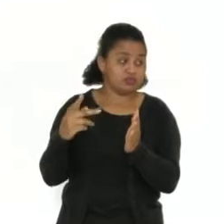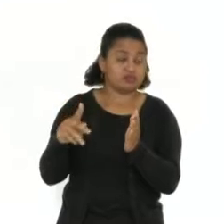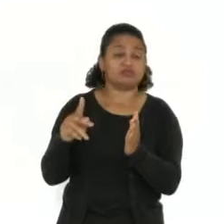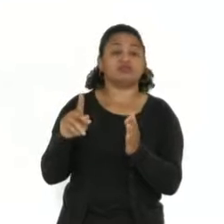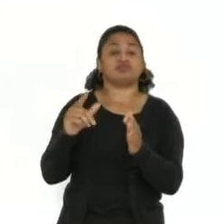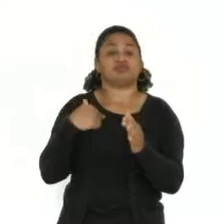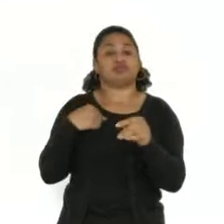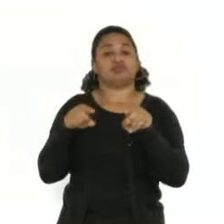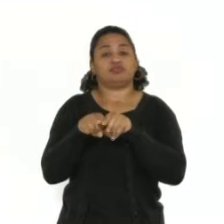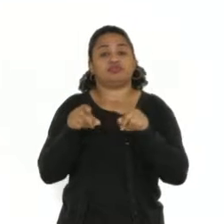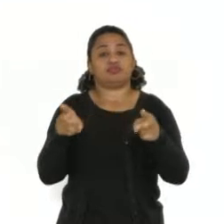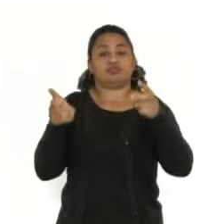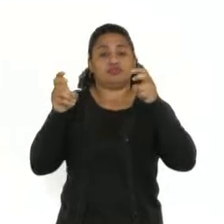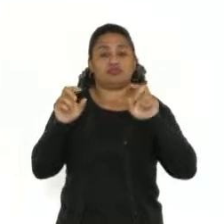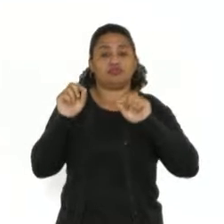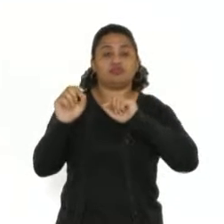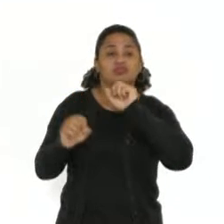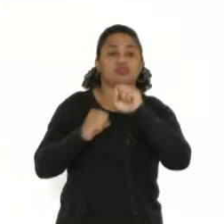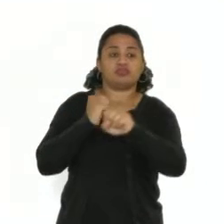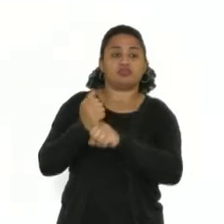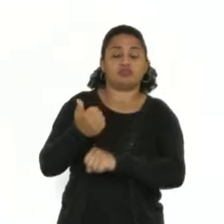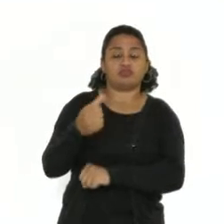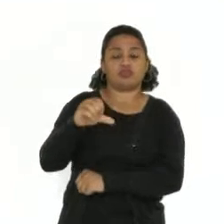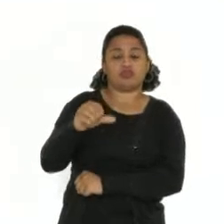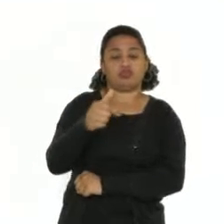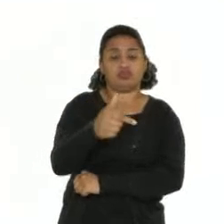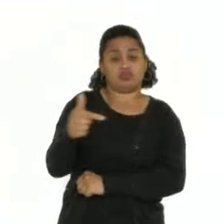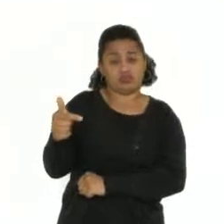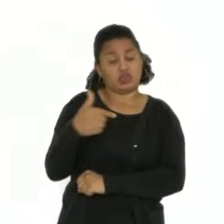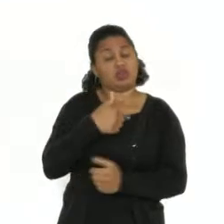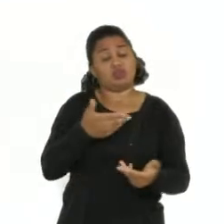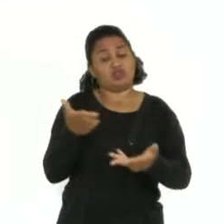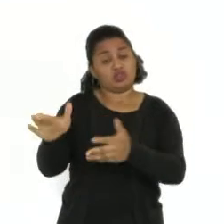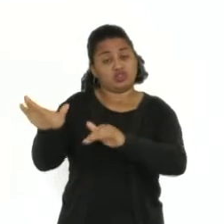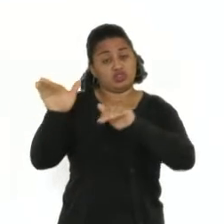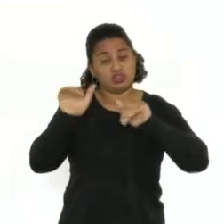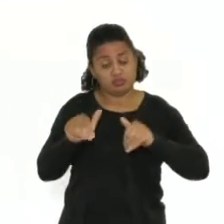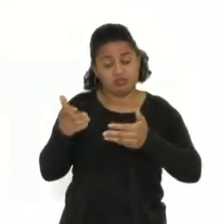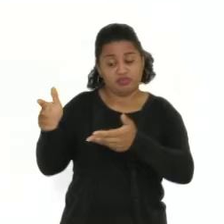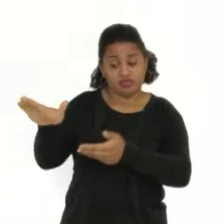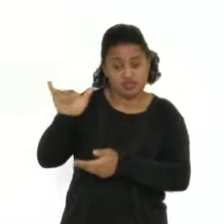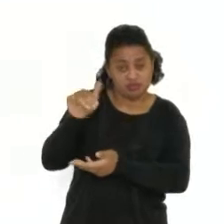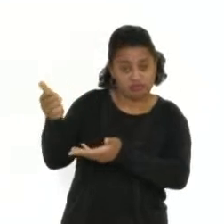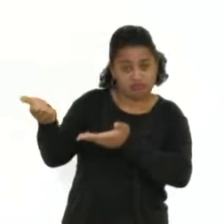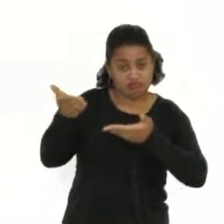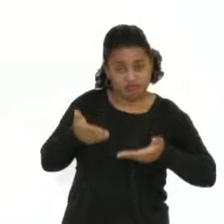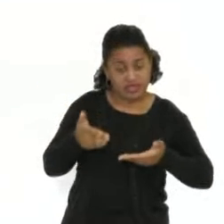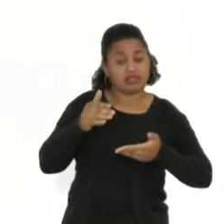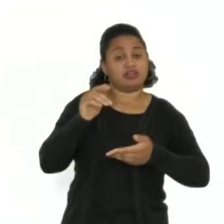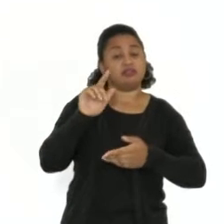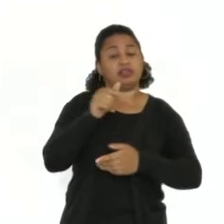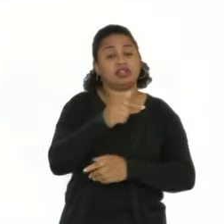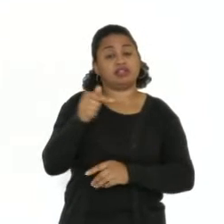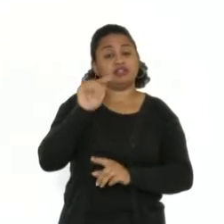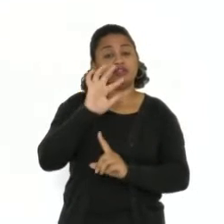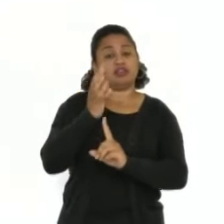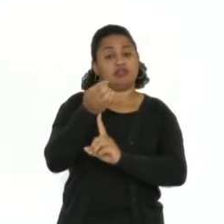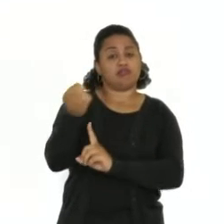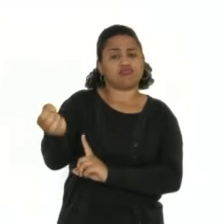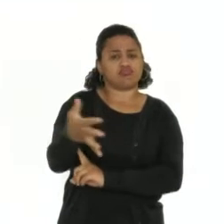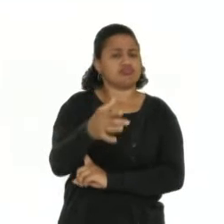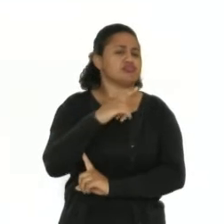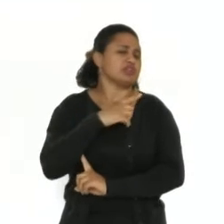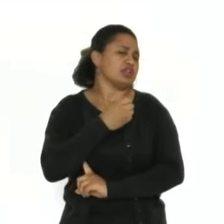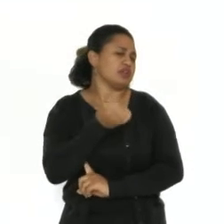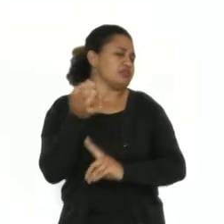observo aqui que em 22 ela foi convidada a participar da Semana de Arte Moderna. Eu tenho alguns detalhes sobre a